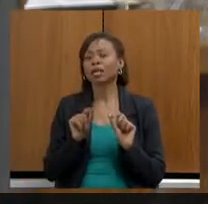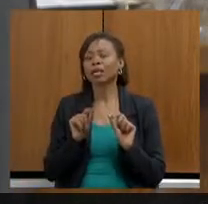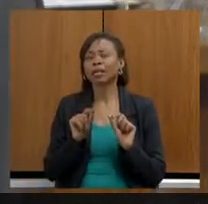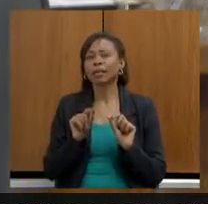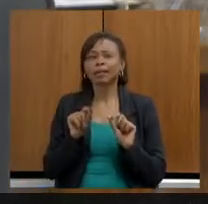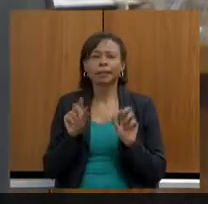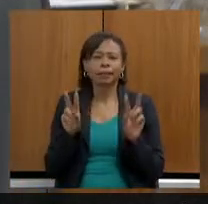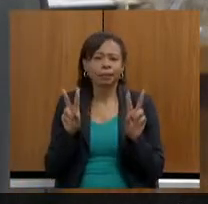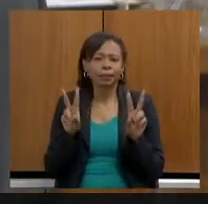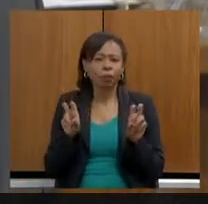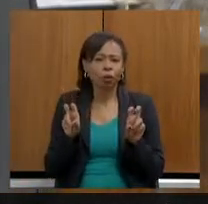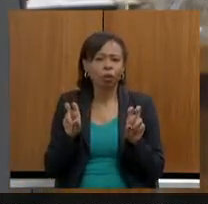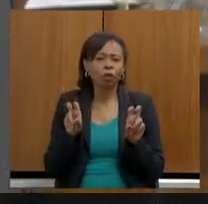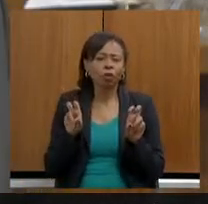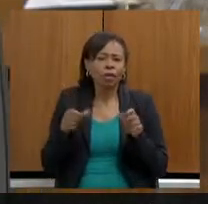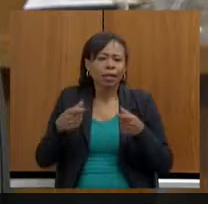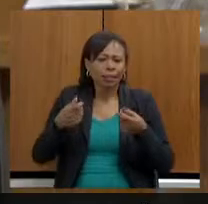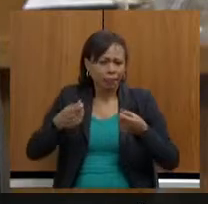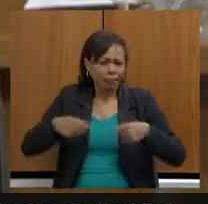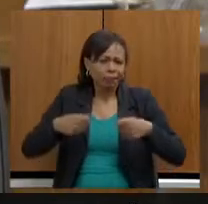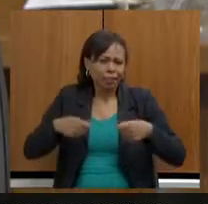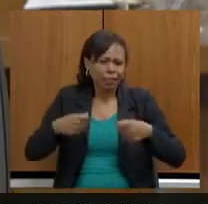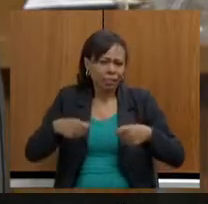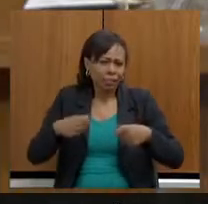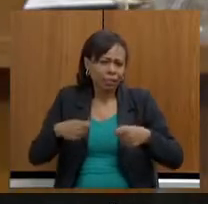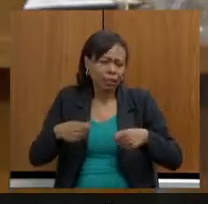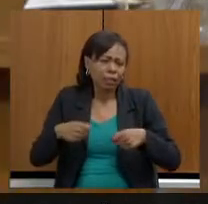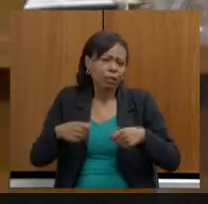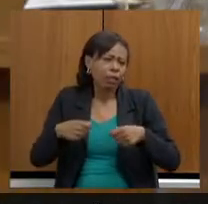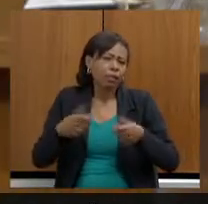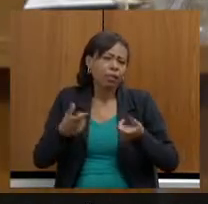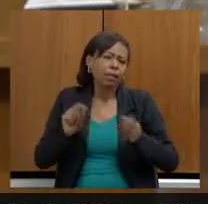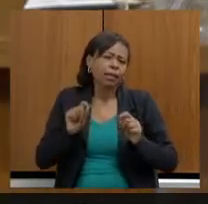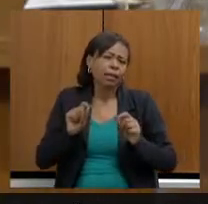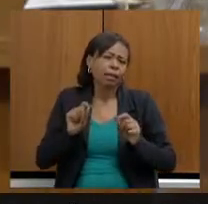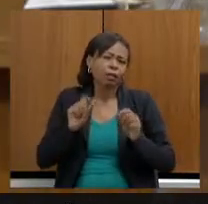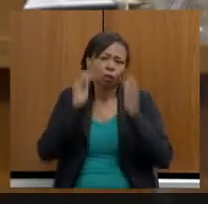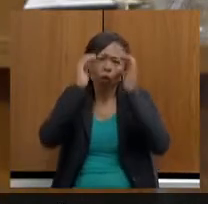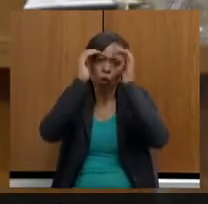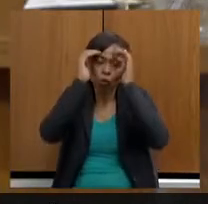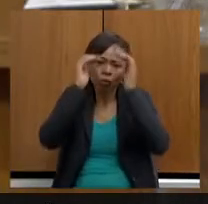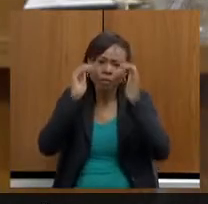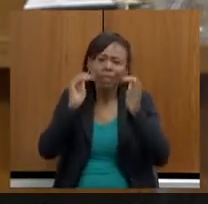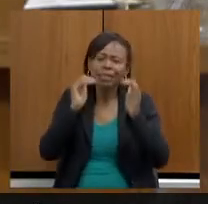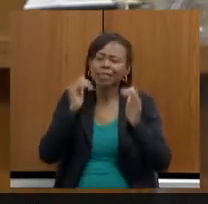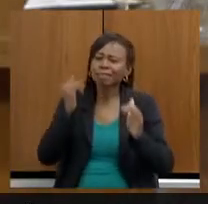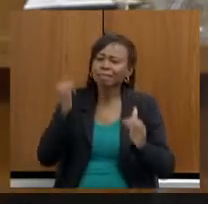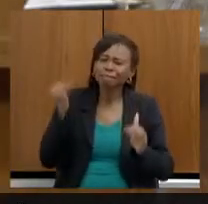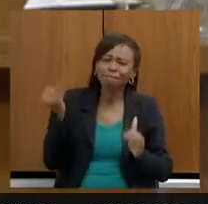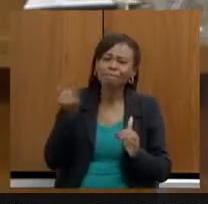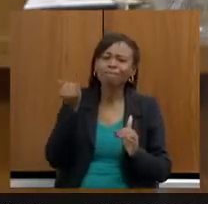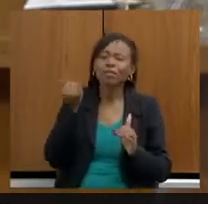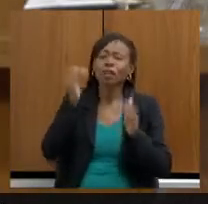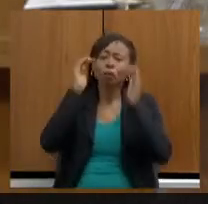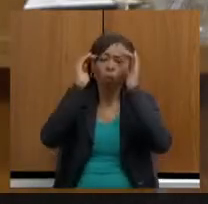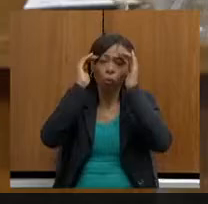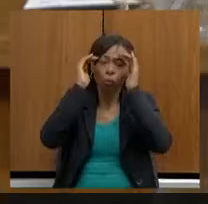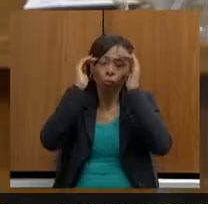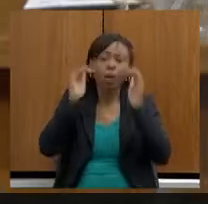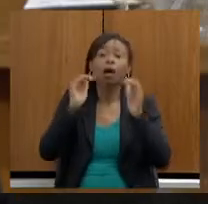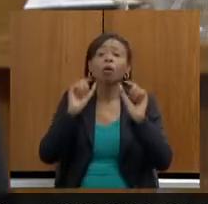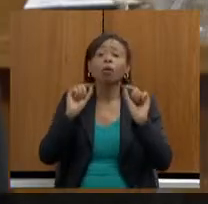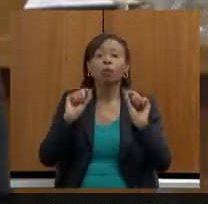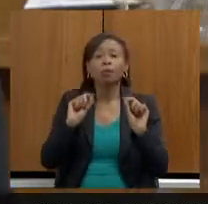muito da situação da Necessidade né do Calabetão falando que dá desse cumprimento viu Deputado é muito importante que a gente consiga Honrar